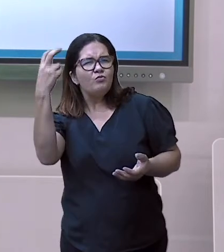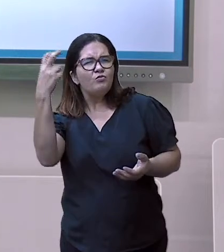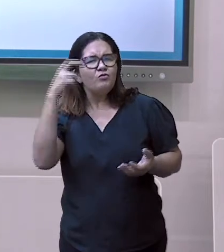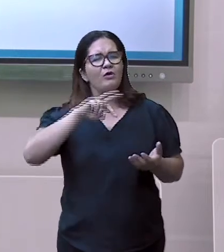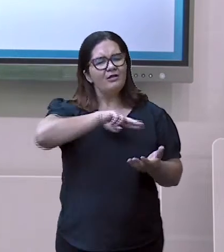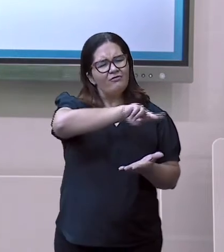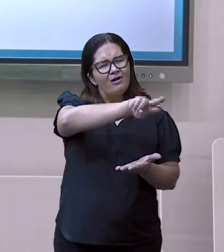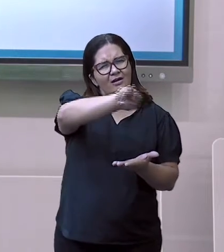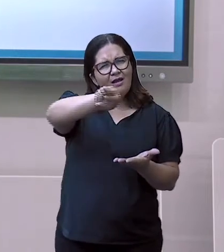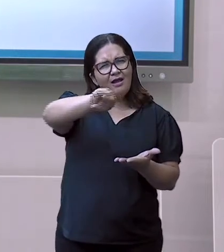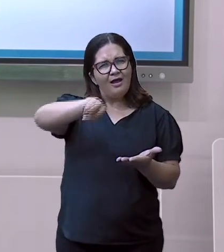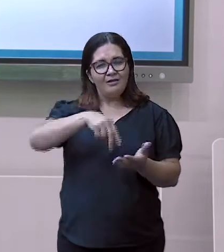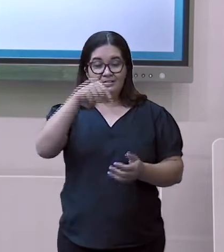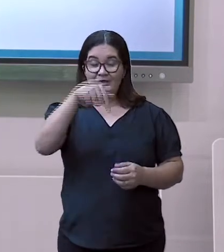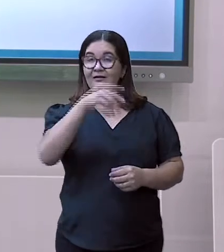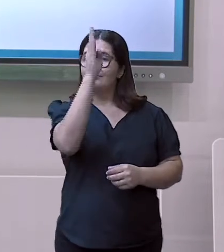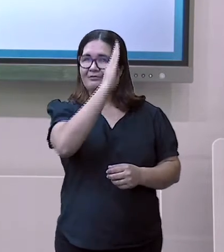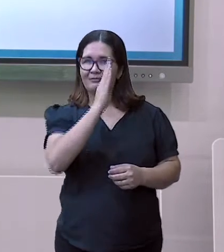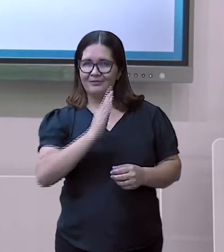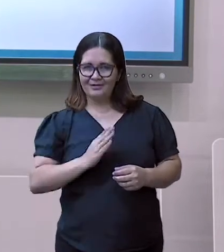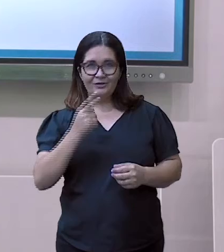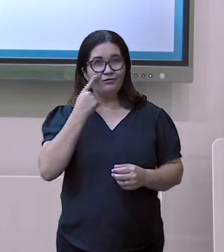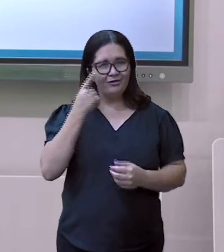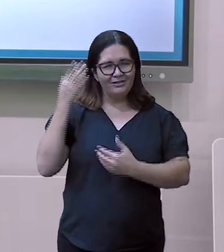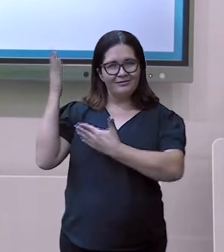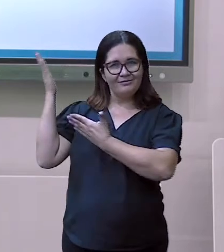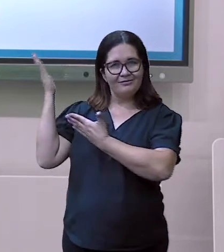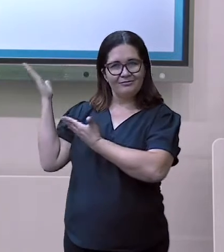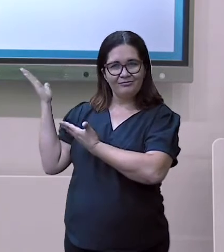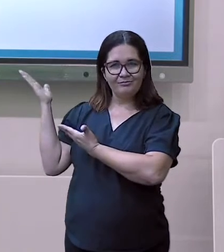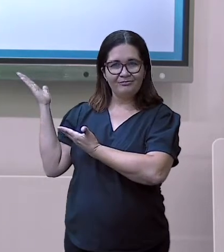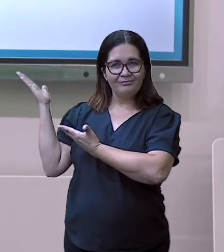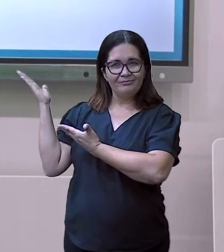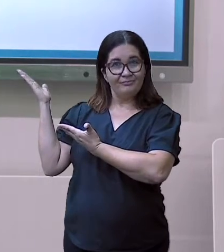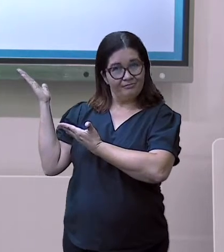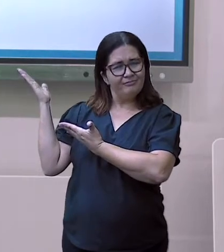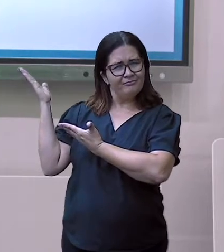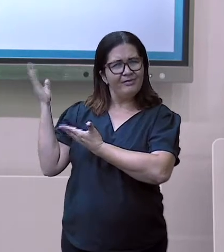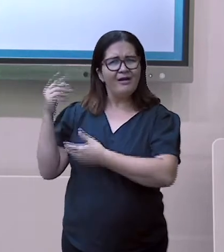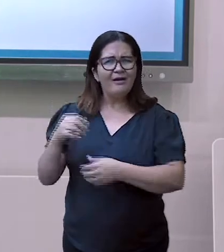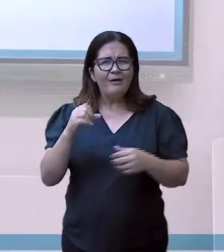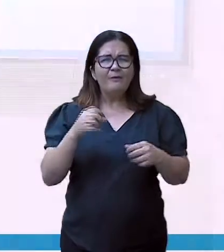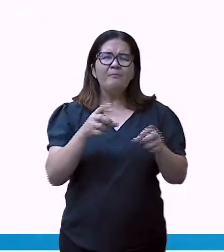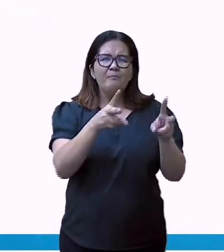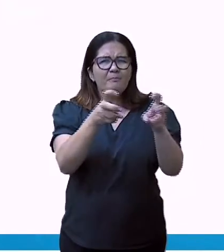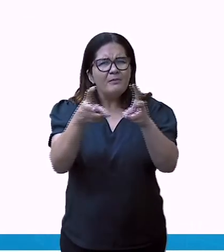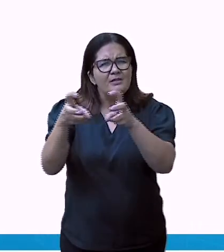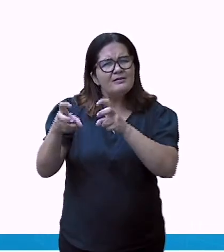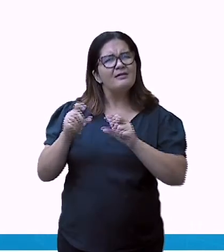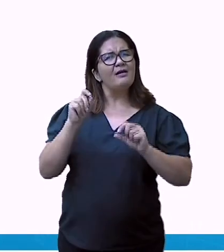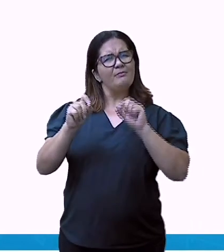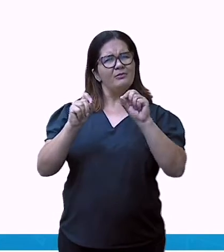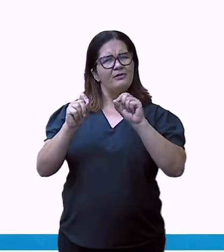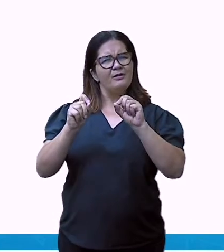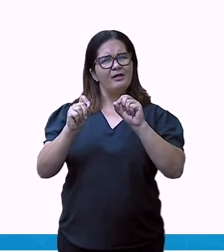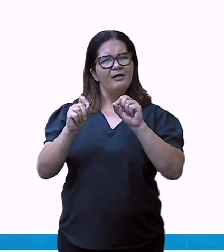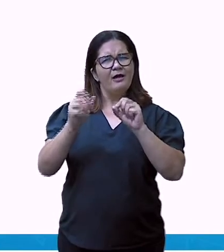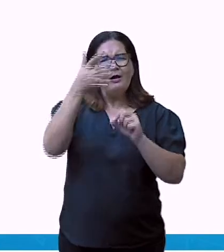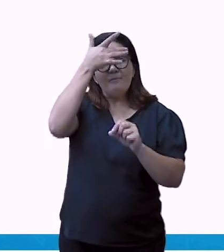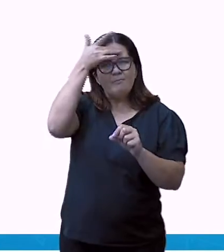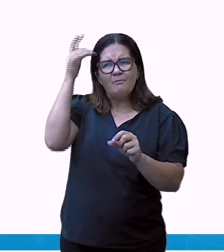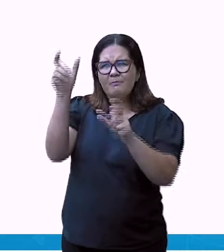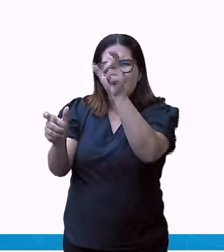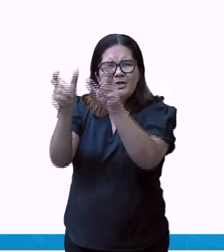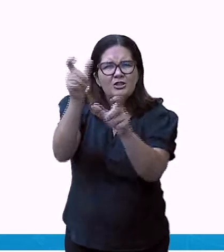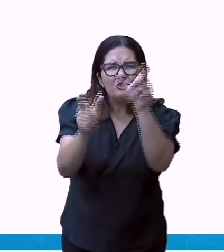nosso país. Vamos analisar a imagem? Nessa imagem, podemos ver pessoas de